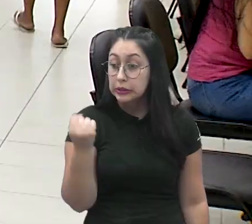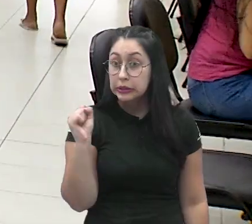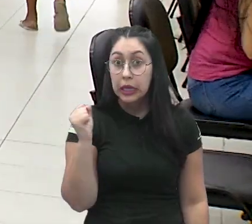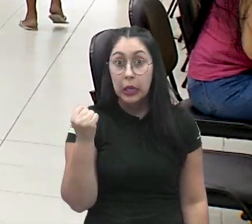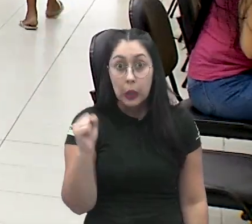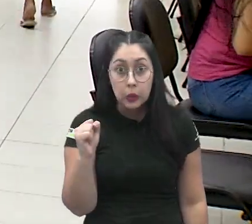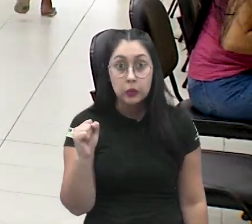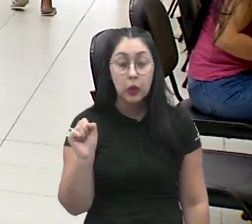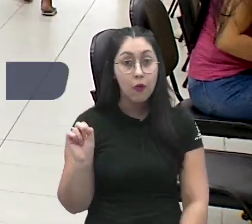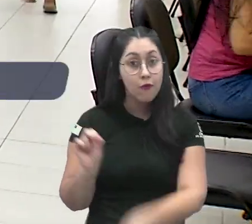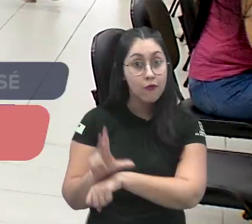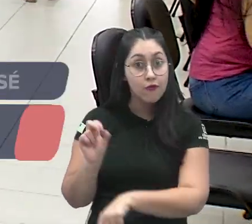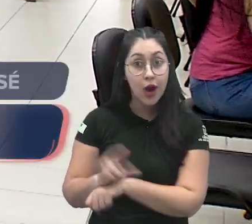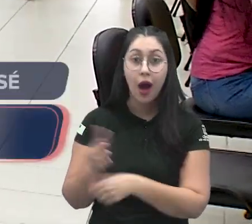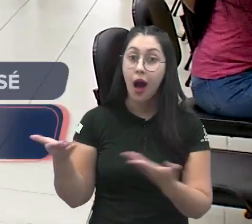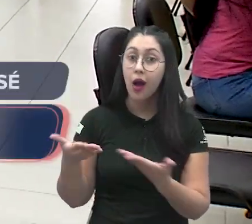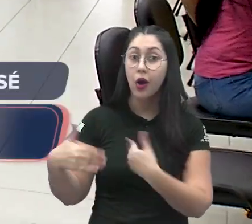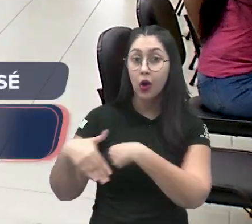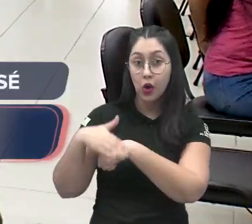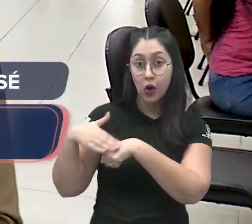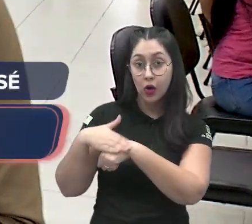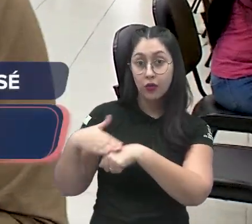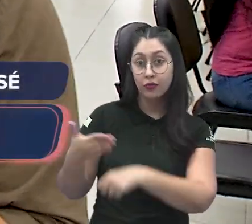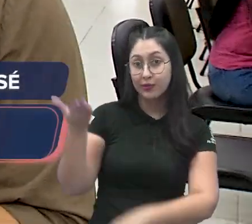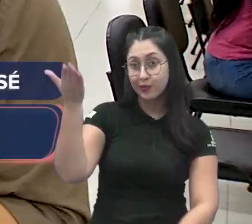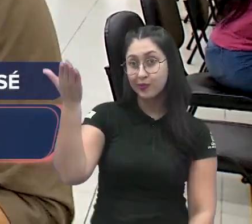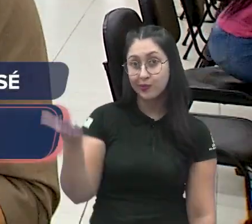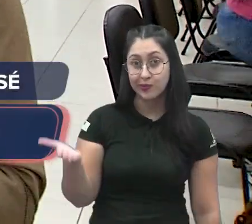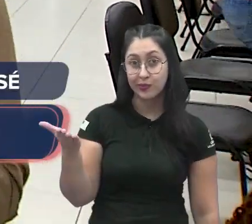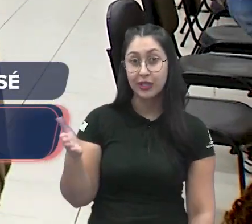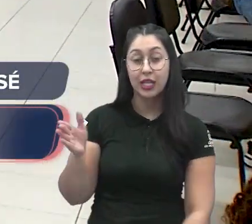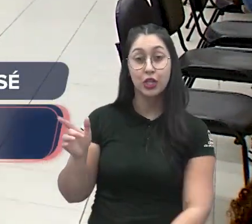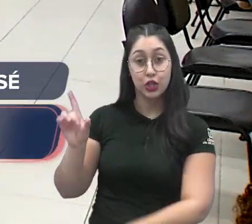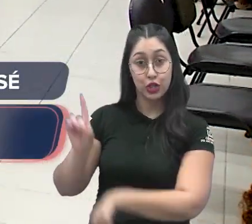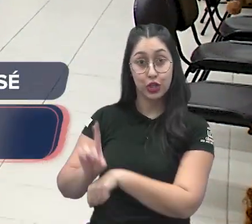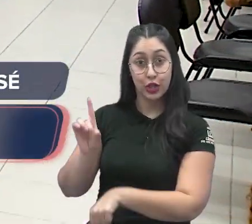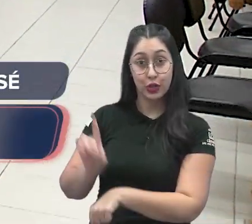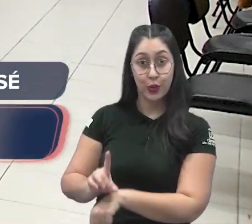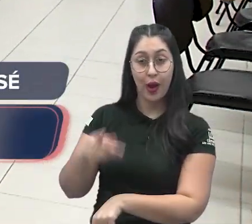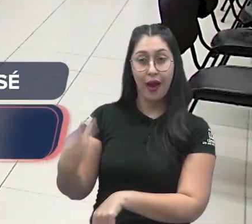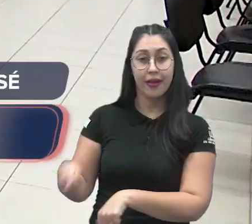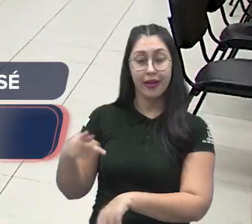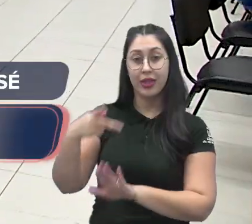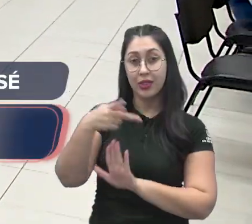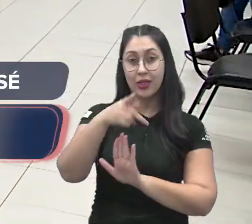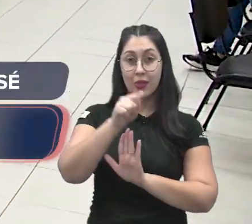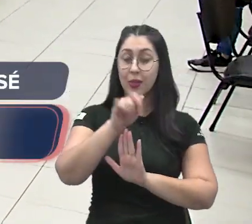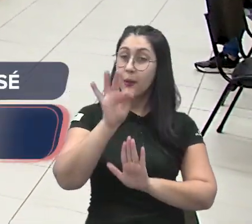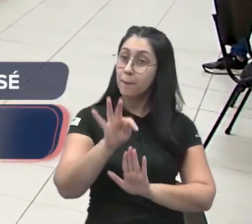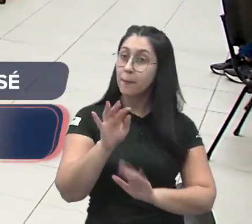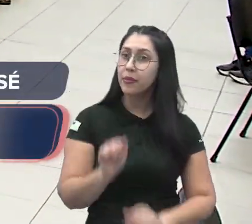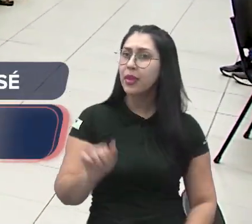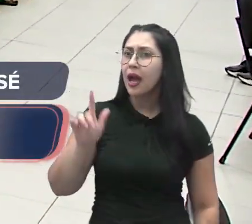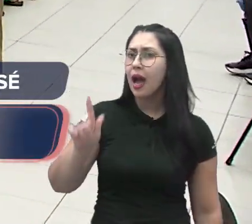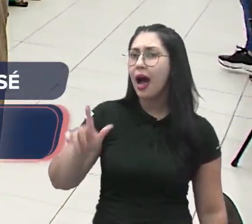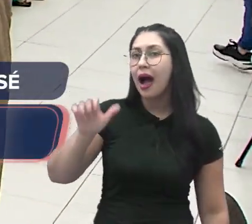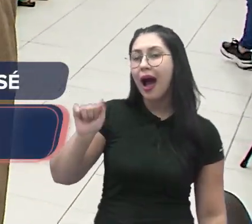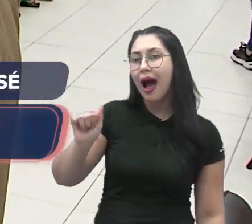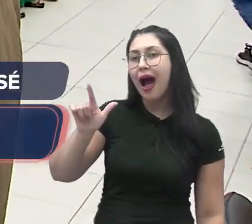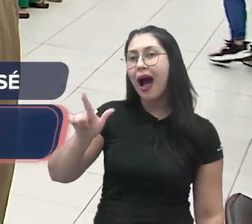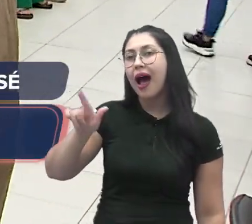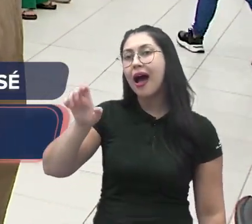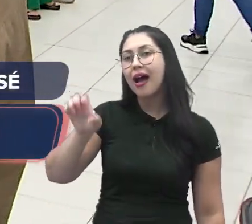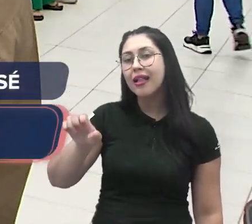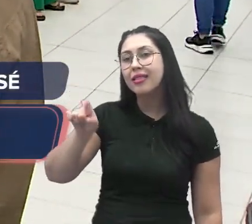4.168 vagas. Vamos falar sobre elas com Alexei Neves, que é diretor do Departamento de Empregabilidade, está com a gente aqui no Pátio de São José.